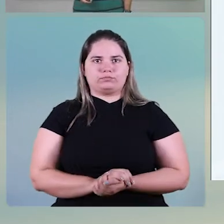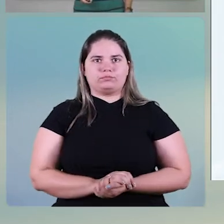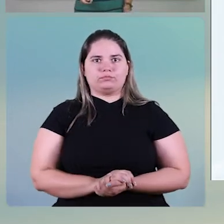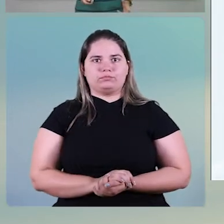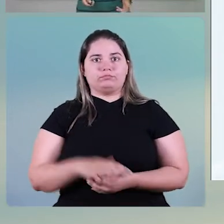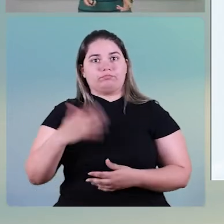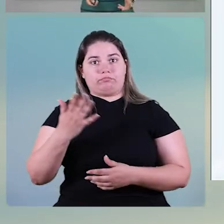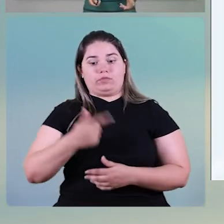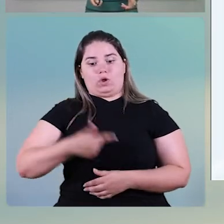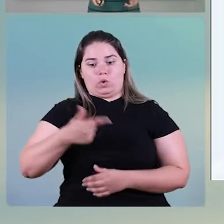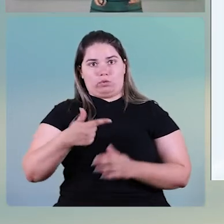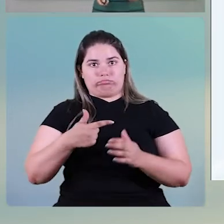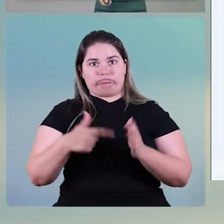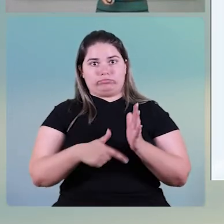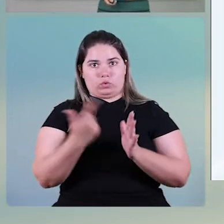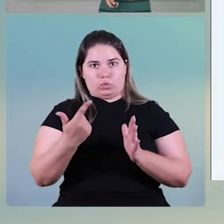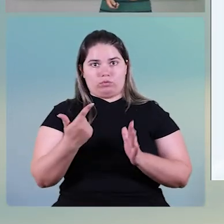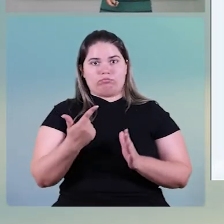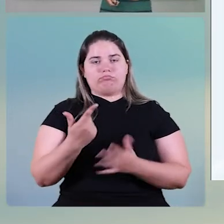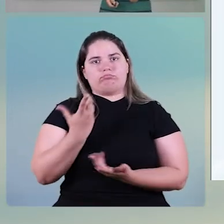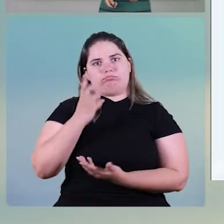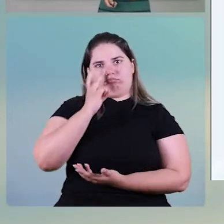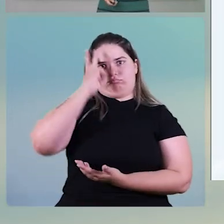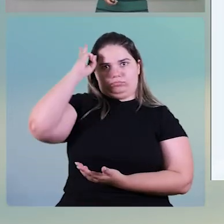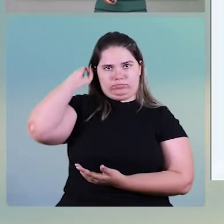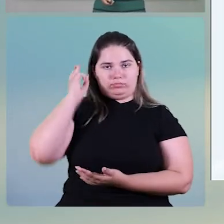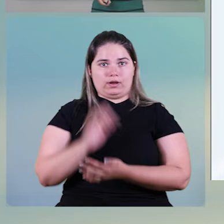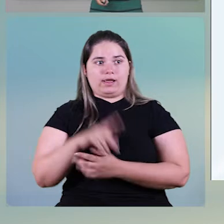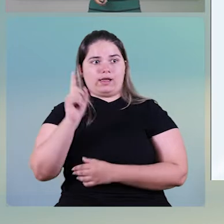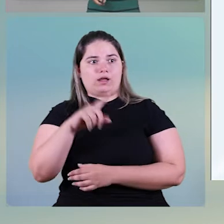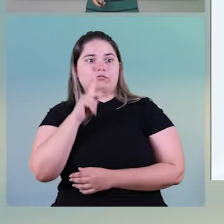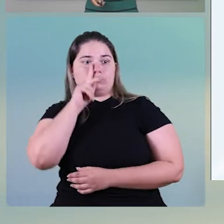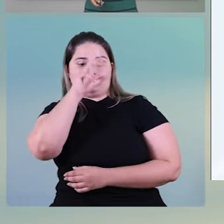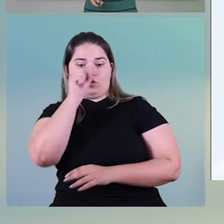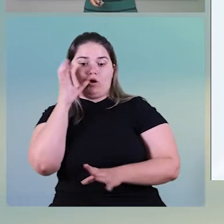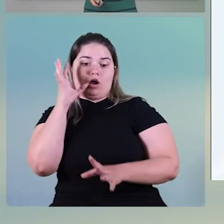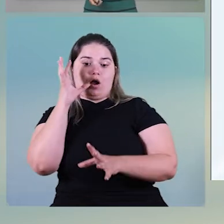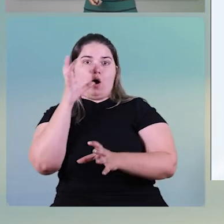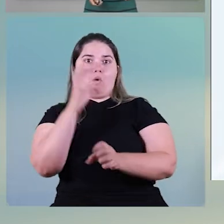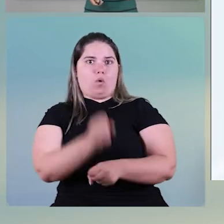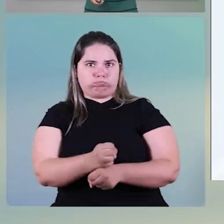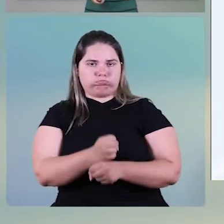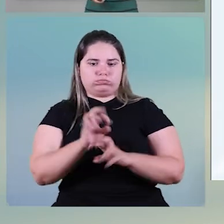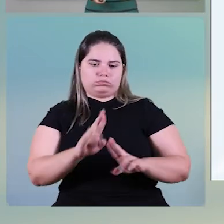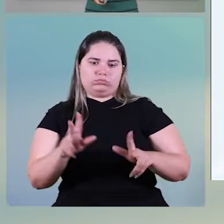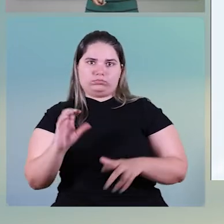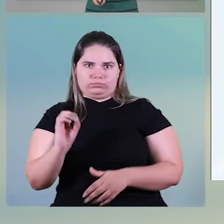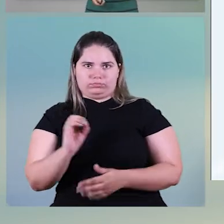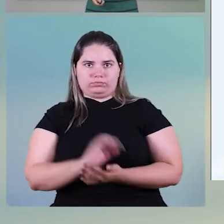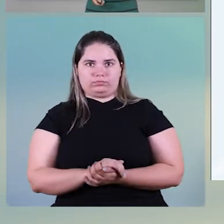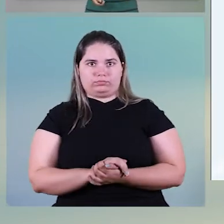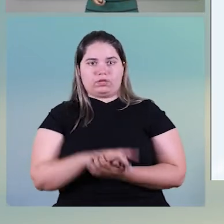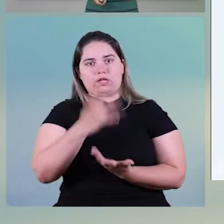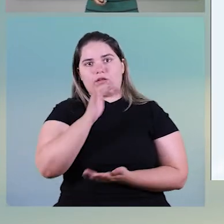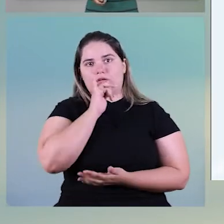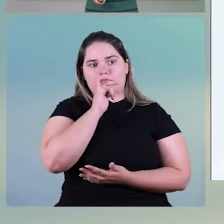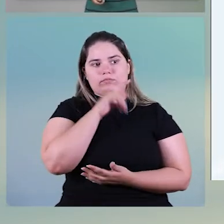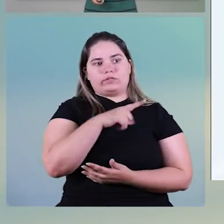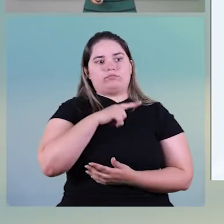A segunda lei de Newton trata da força resultante diferente de zero. Então nós temos aí uma caixa de massa